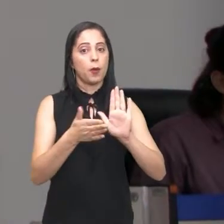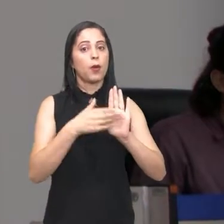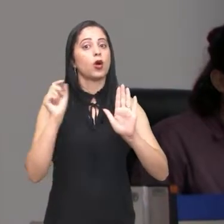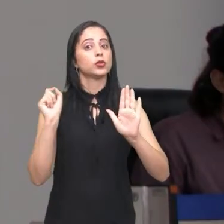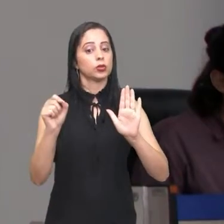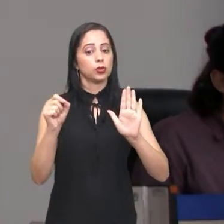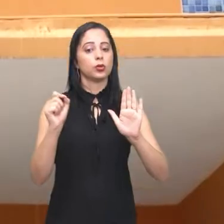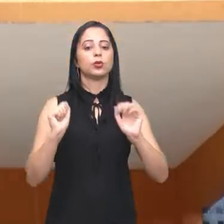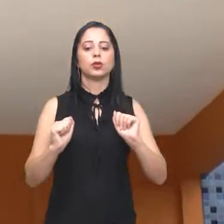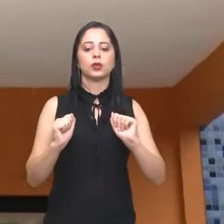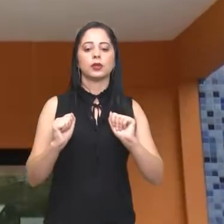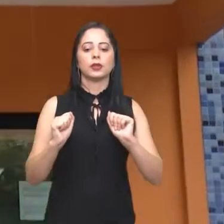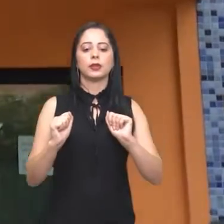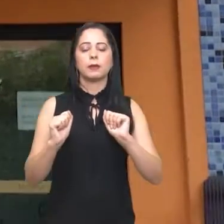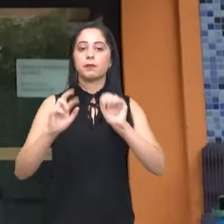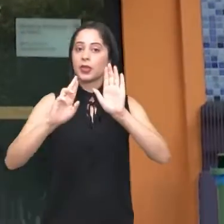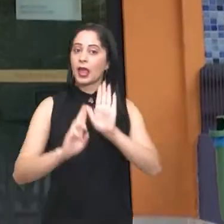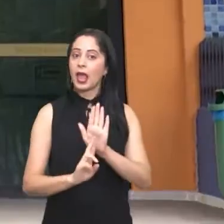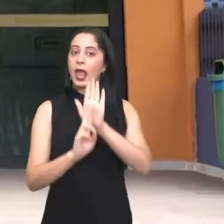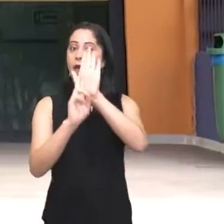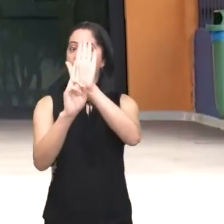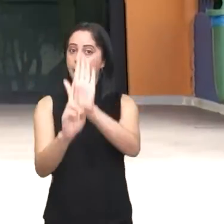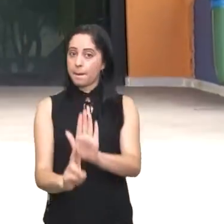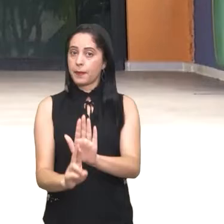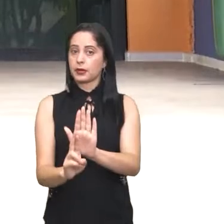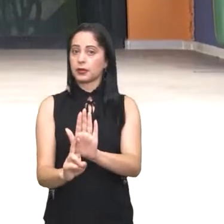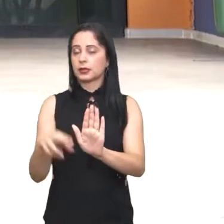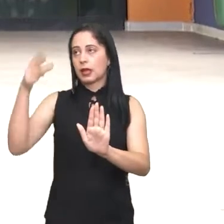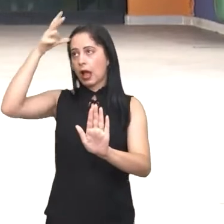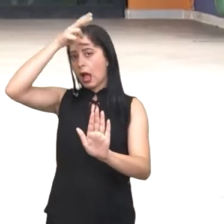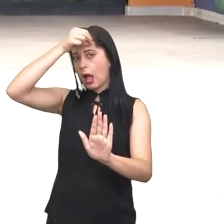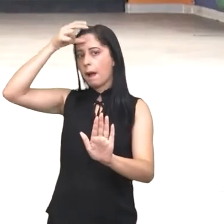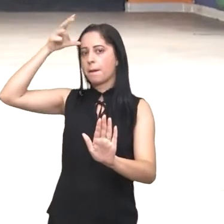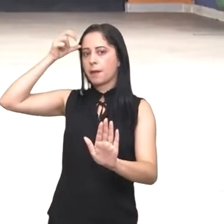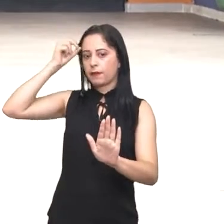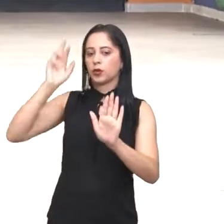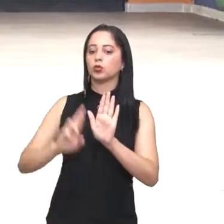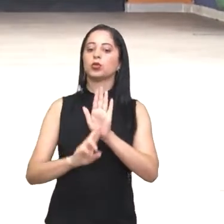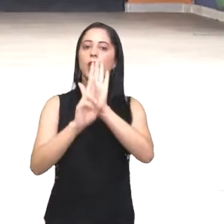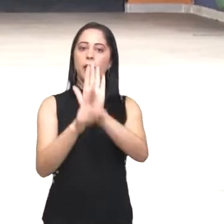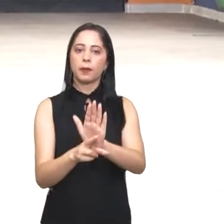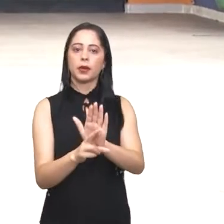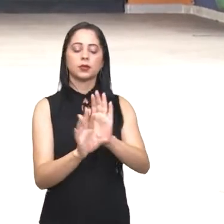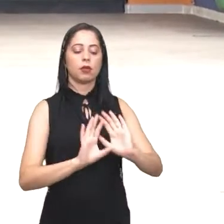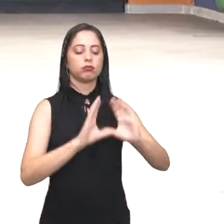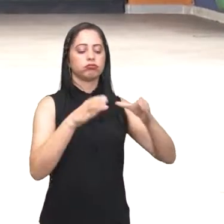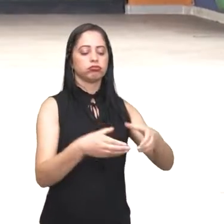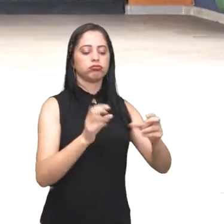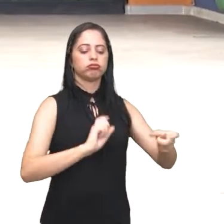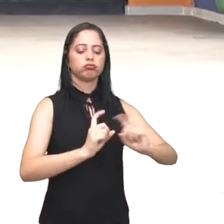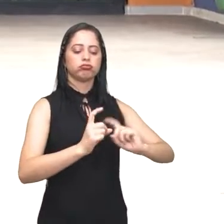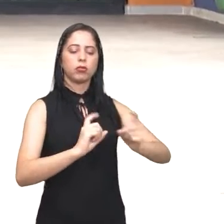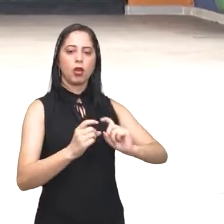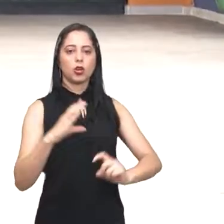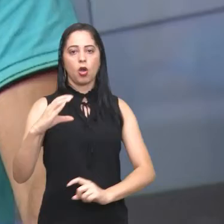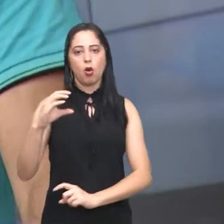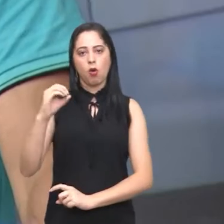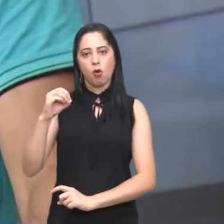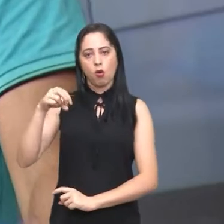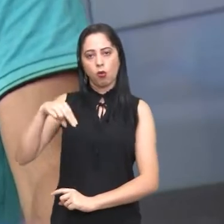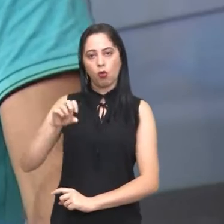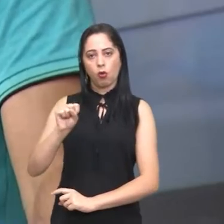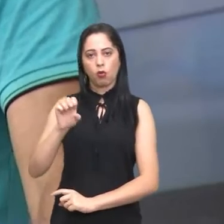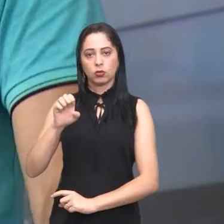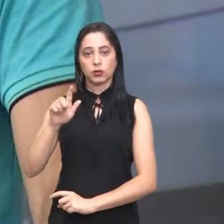também autorizativa, trata da representação do Poder Executivo nas reuniões dos Conselhos Comunitários de Segurança, o CONSEG.